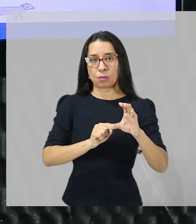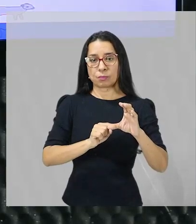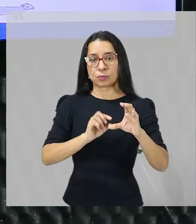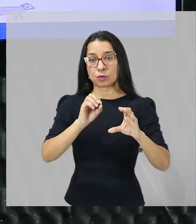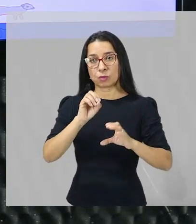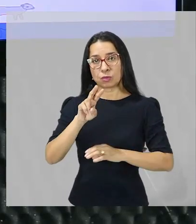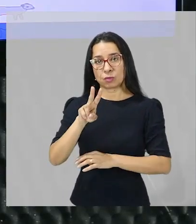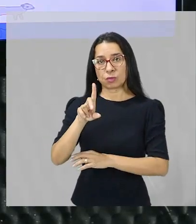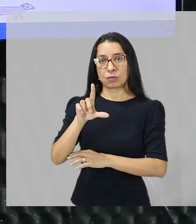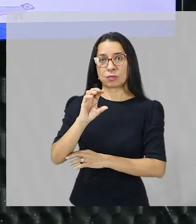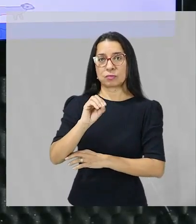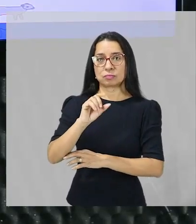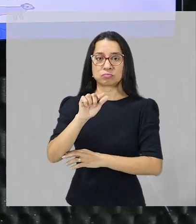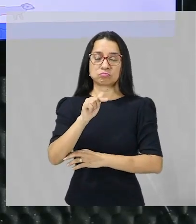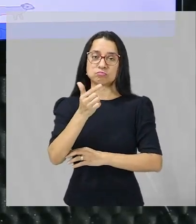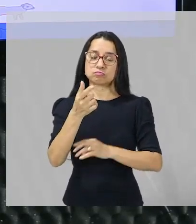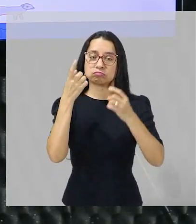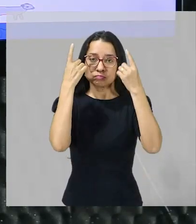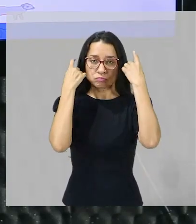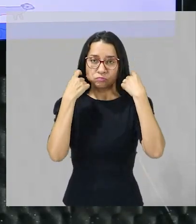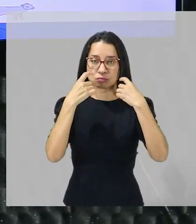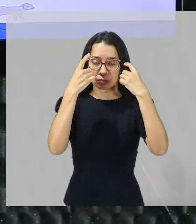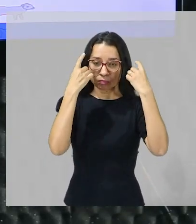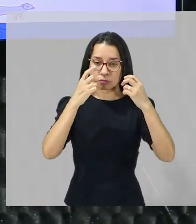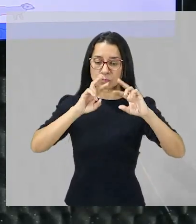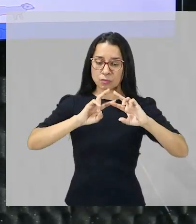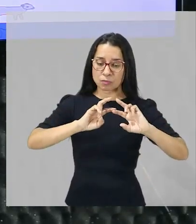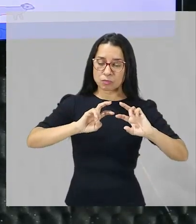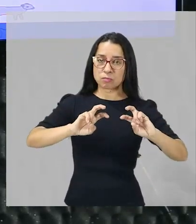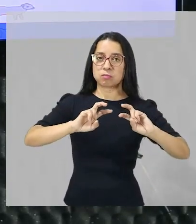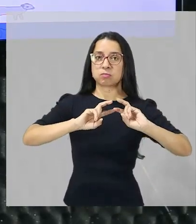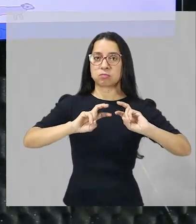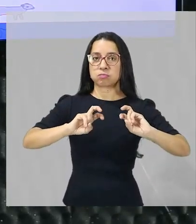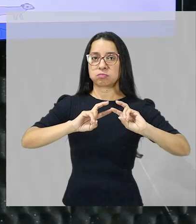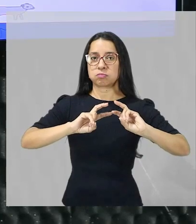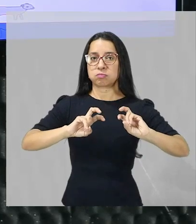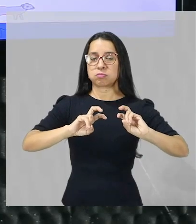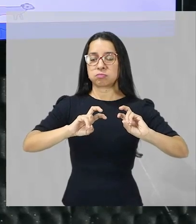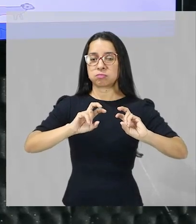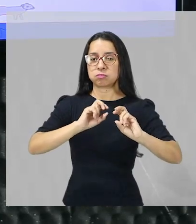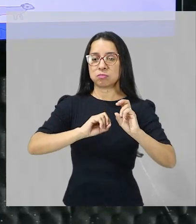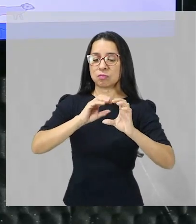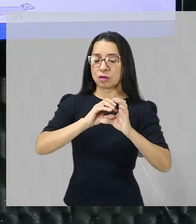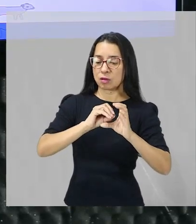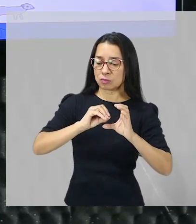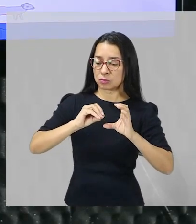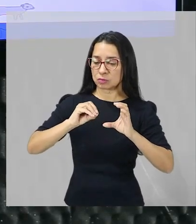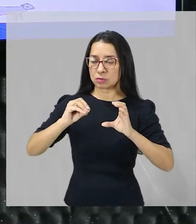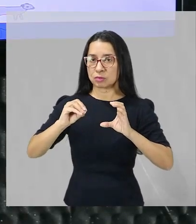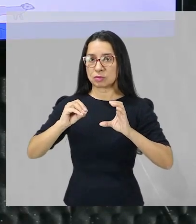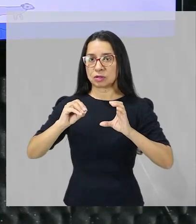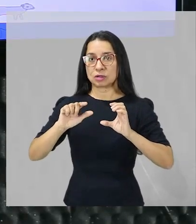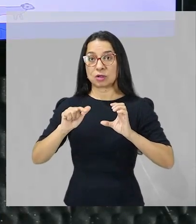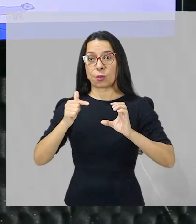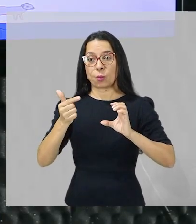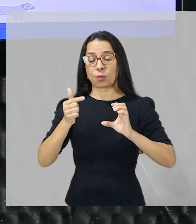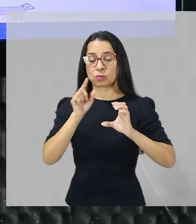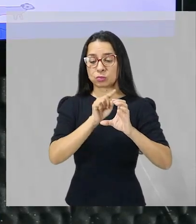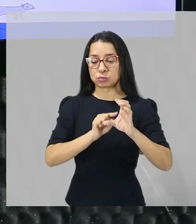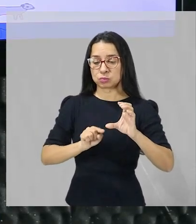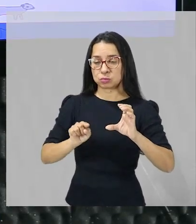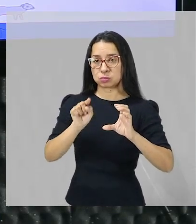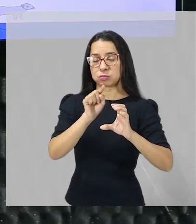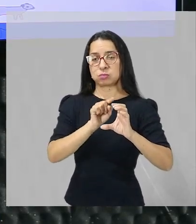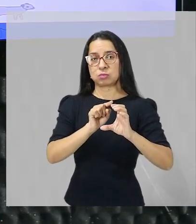óvulo, tá? De uma outra ovelha, retira o núcleo, ok? E incorpora nesse núcleo, gente, o